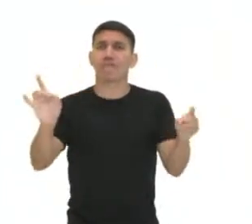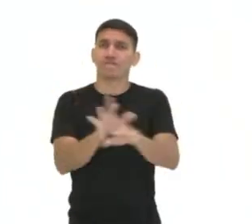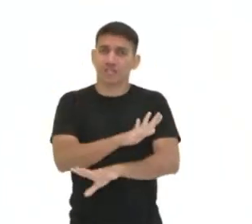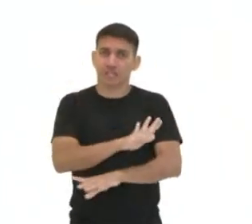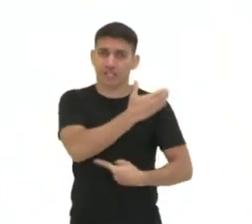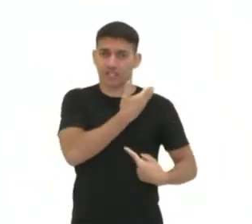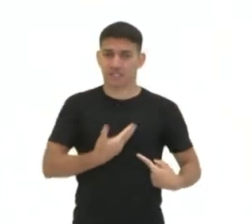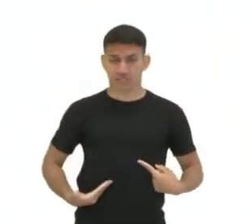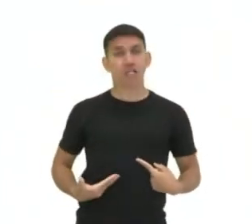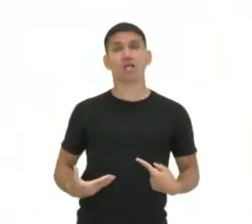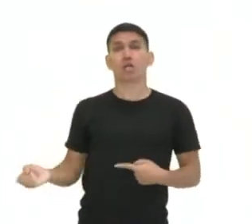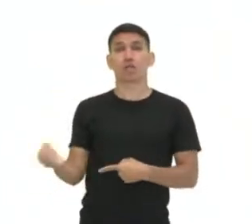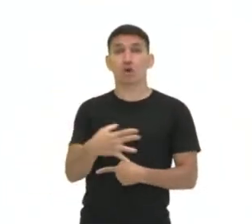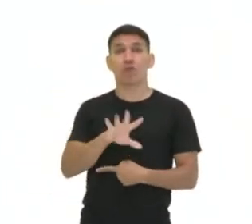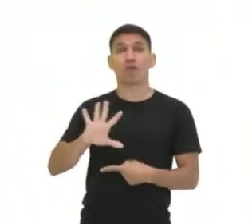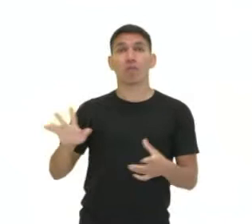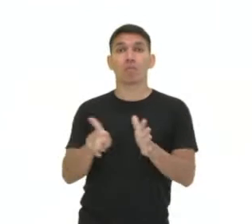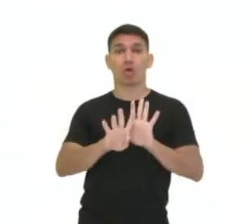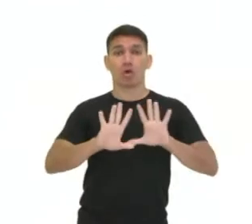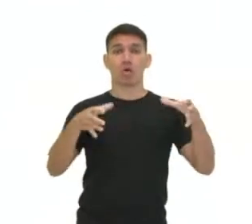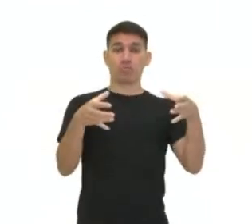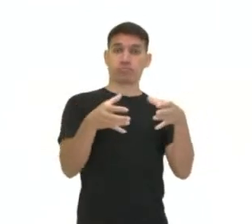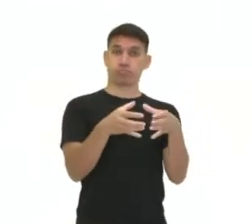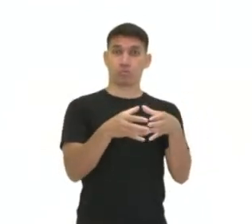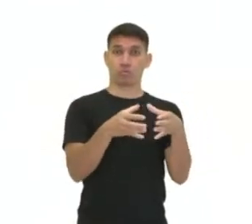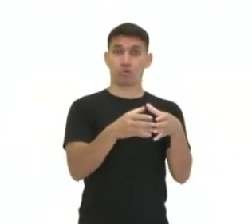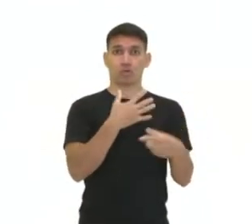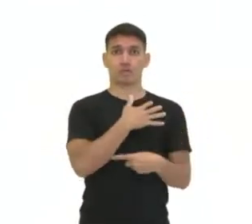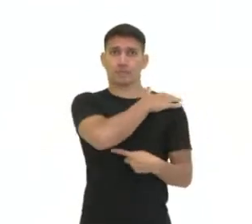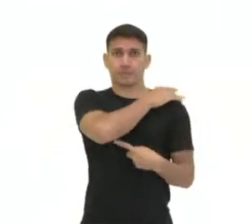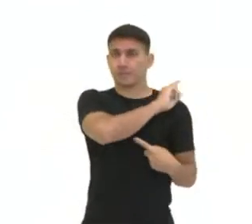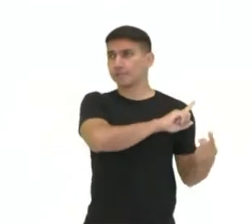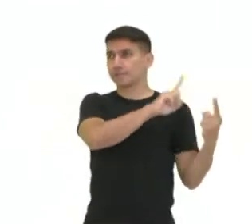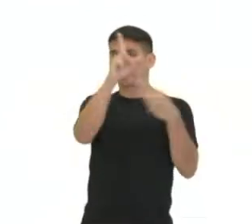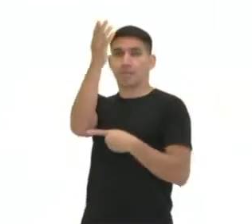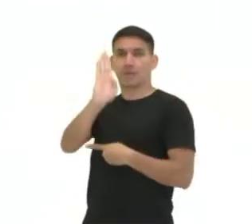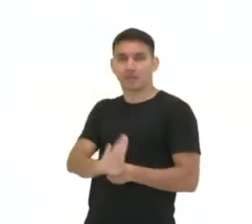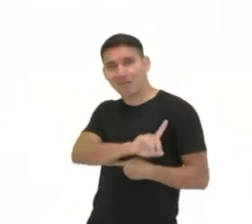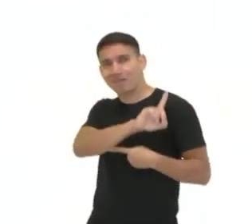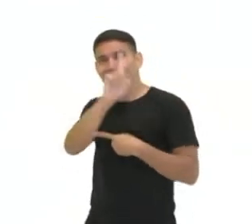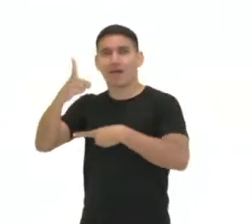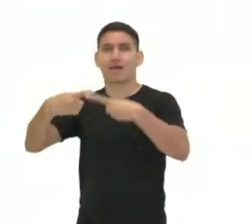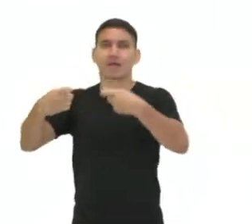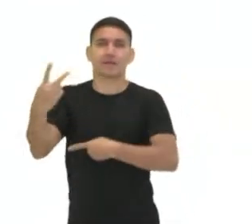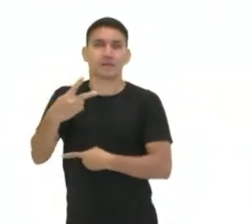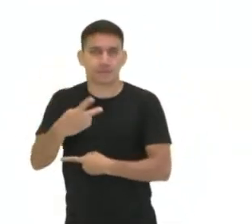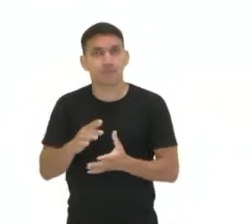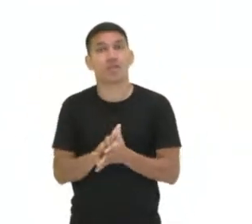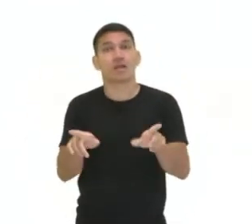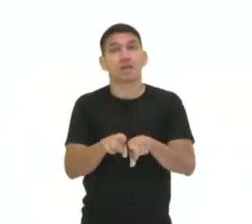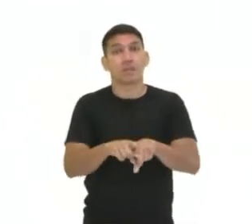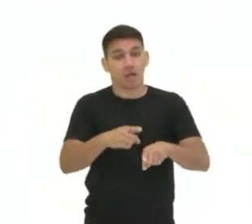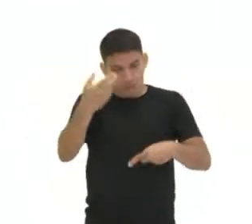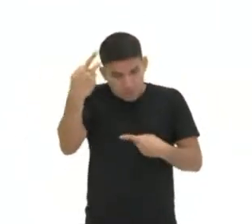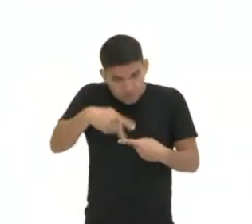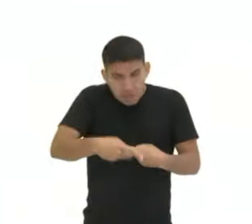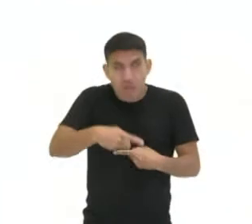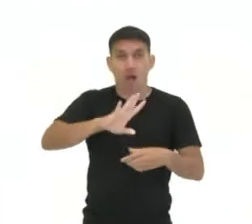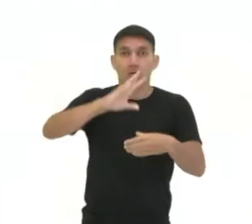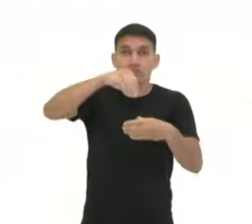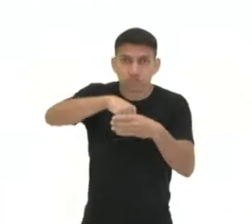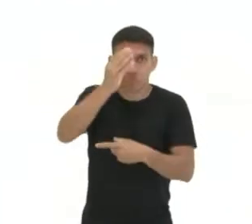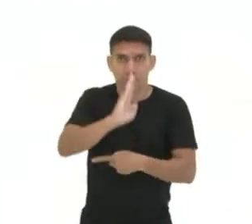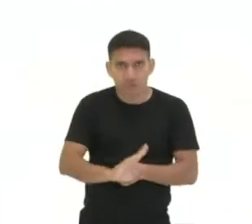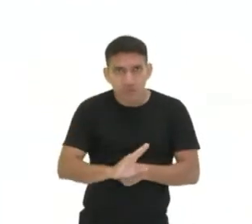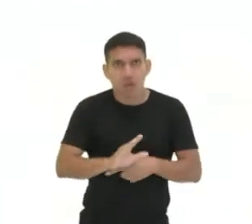Força Expedicionária Brasileira na Segunda Guerra Mundial e o crescimento da oposição internamente e externamente à derrota